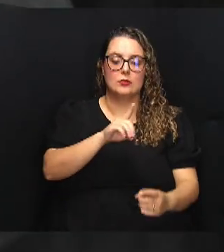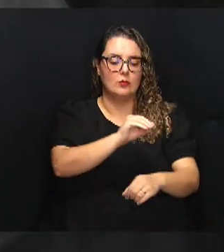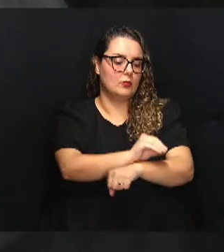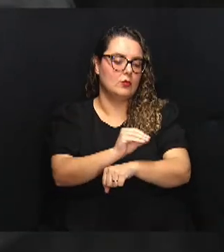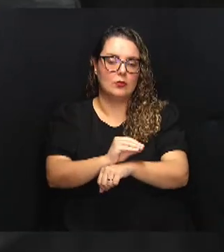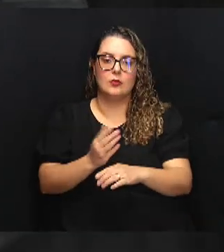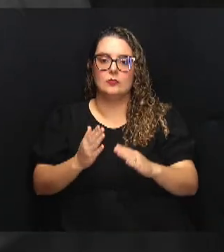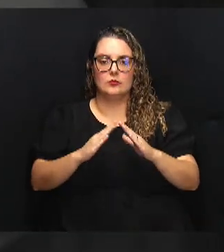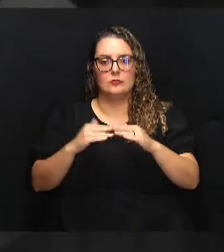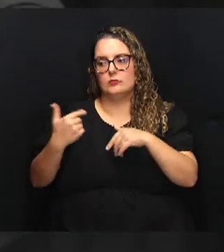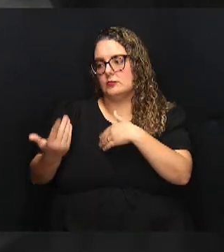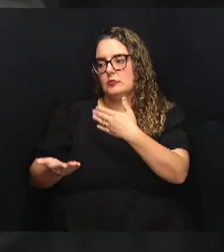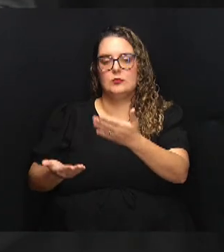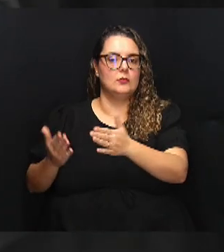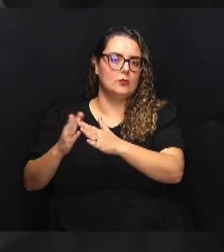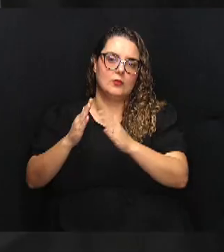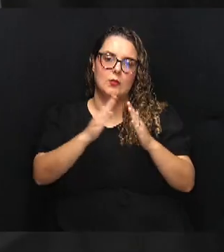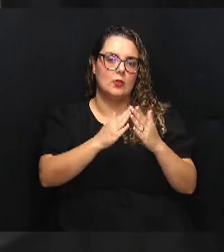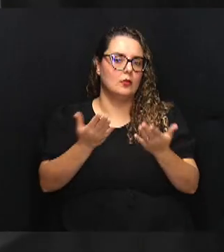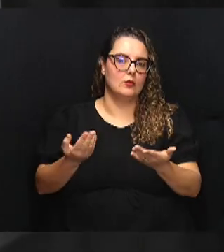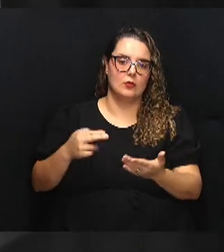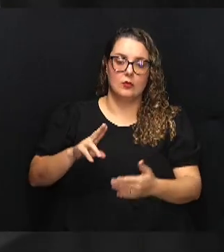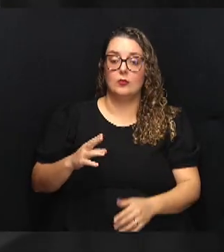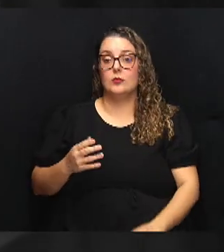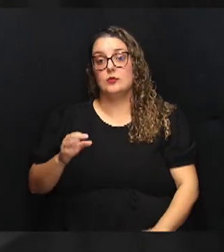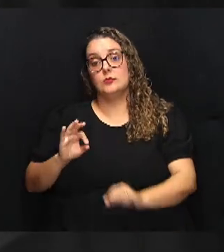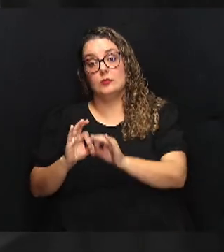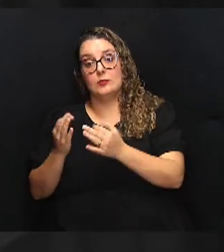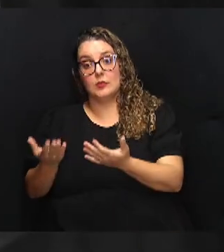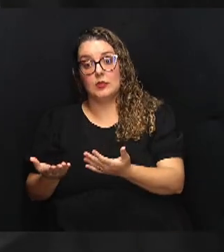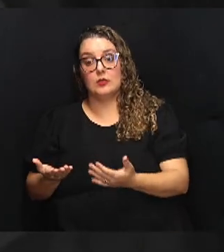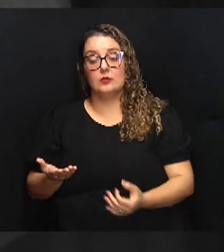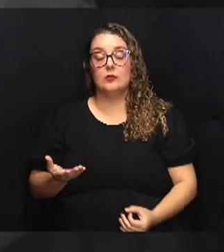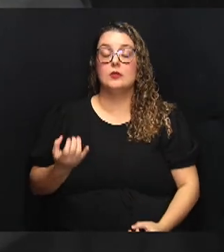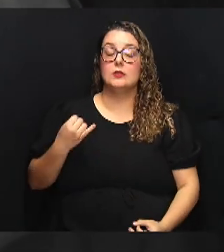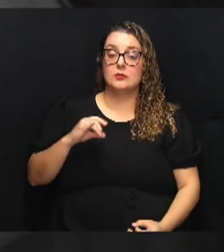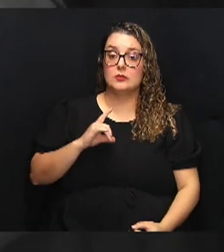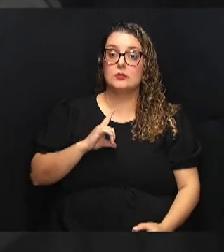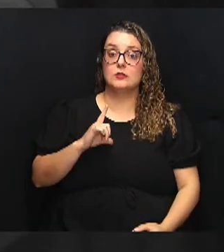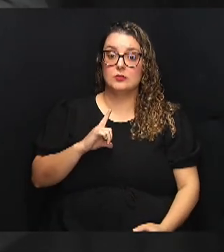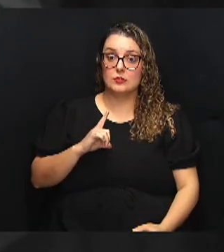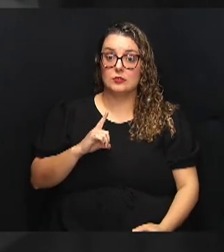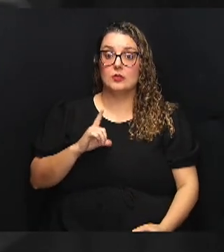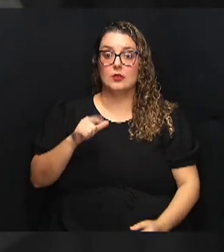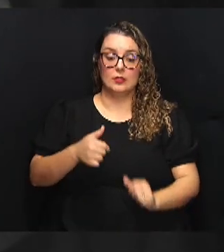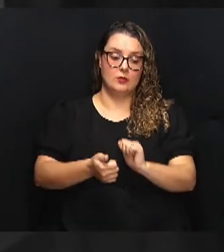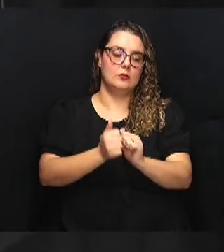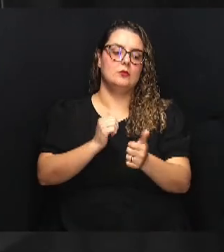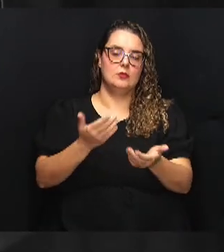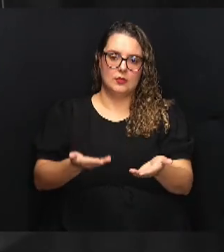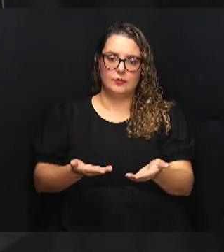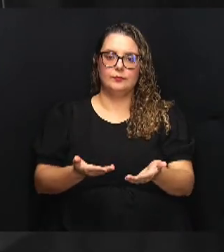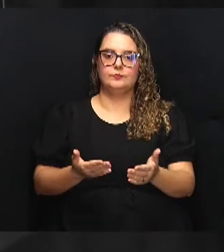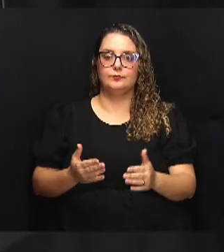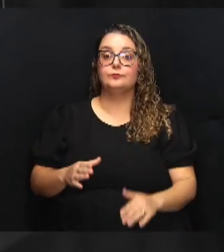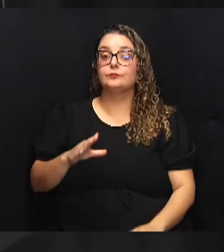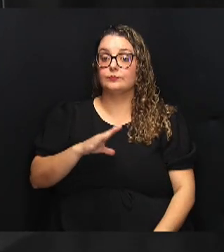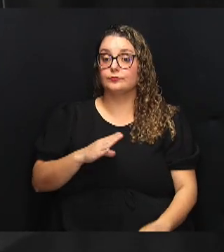na casa, enfim, de um vizinho ou de algum parente. E mesmo se tiver, aí que eu entro o esporte, né, que o município